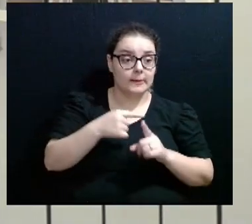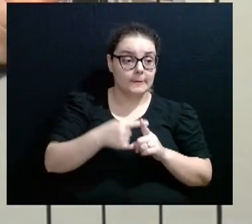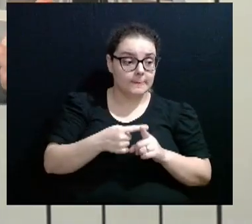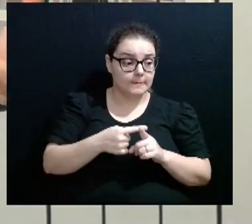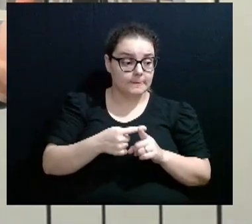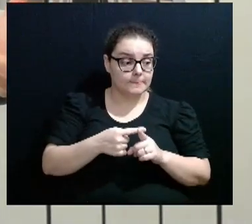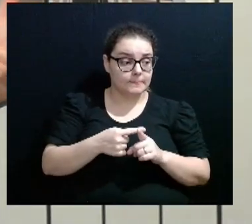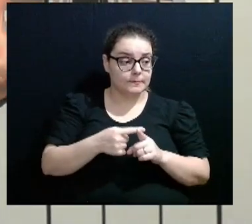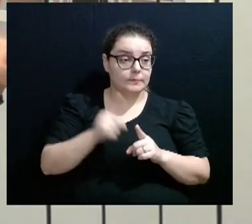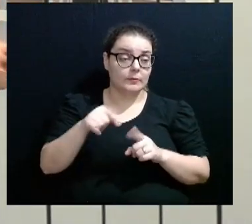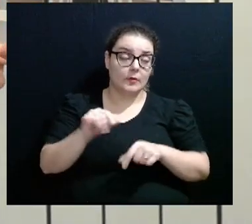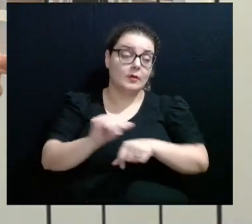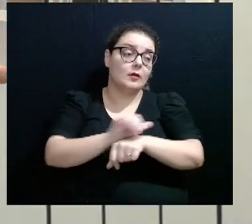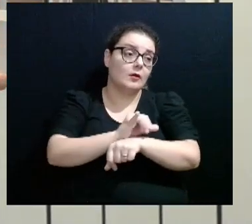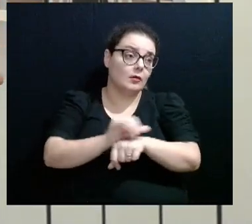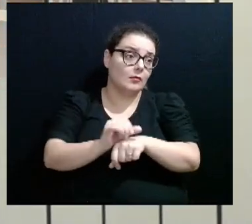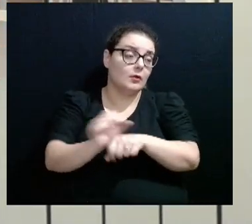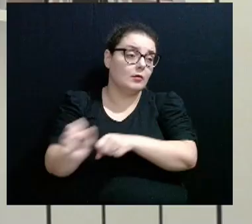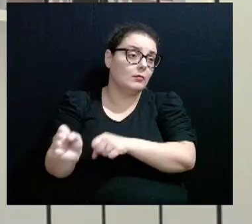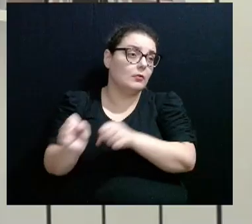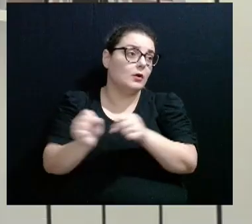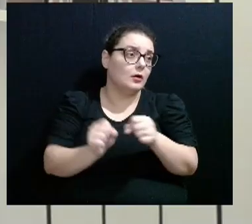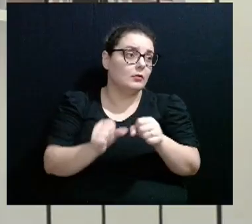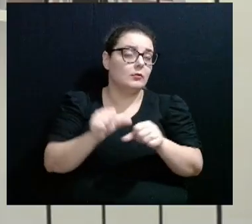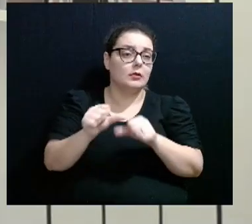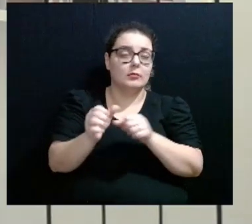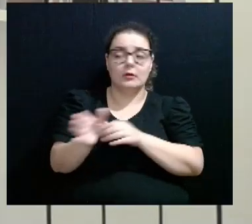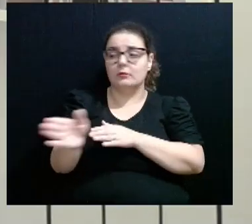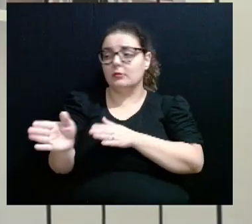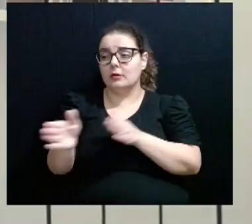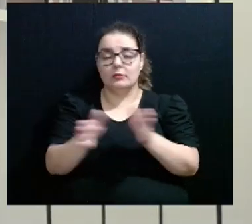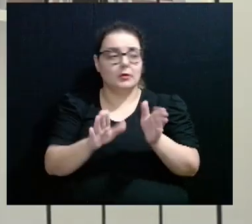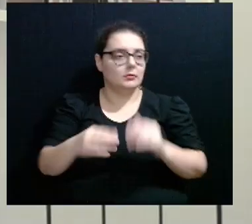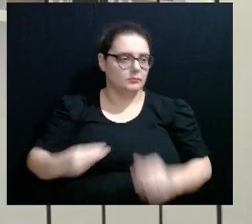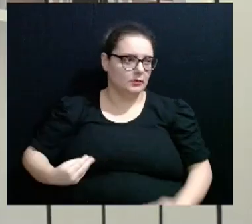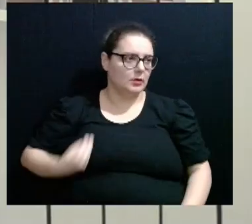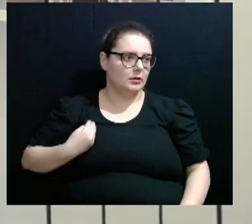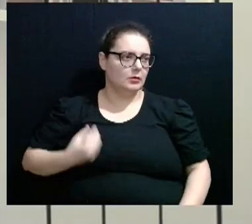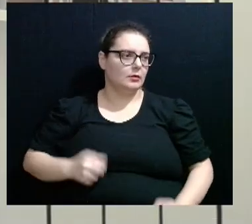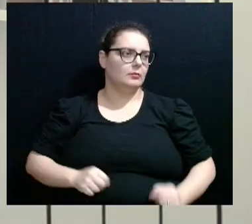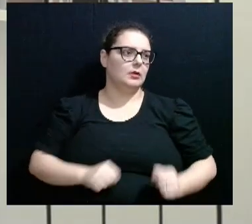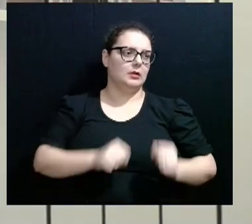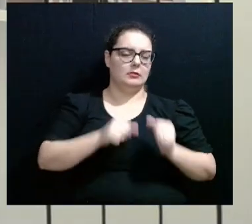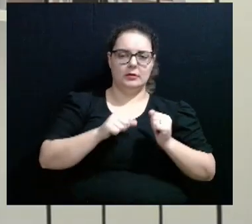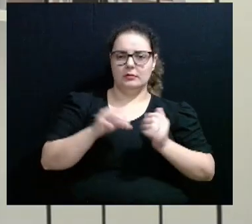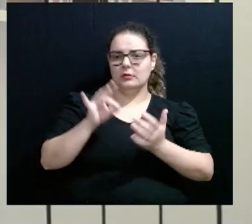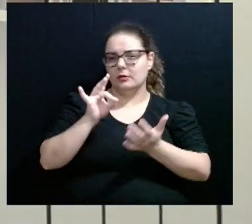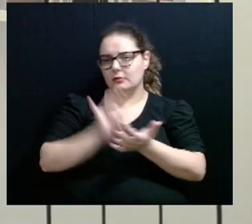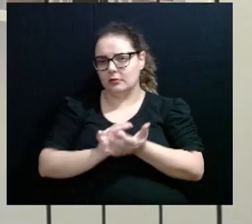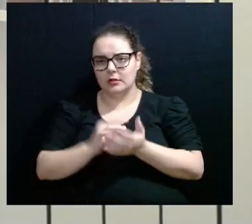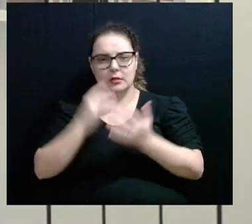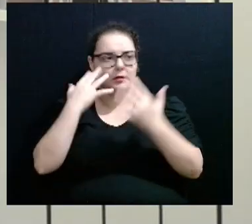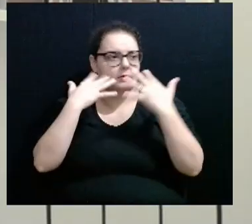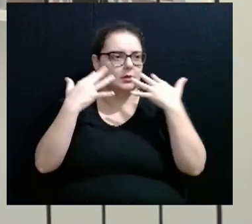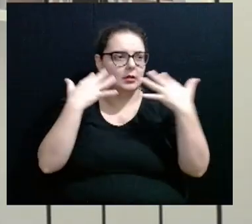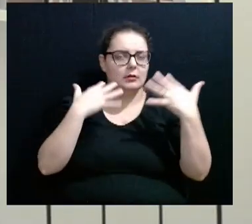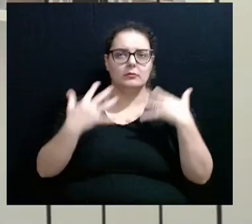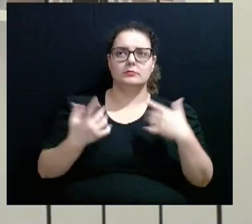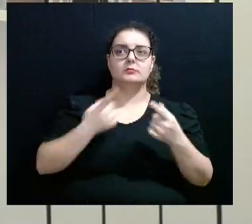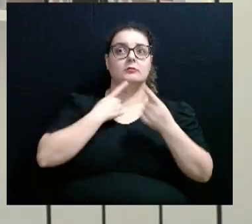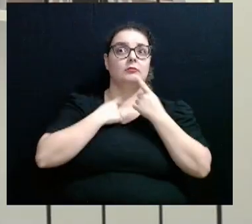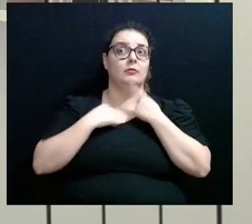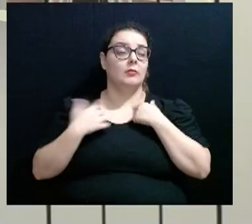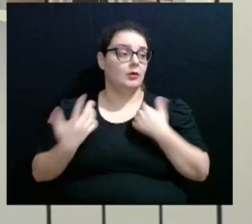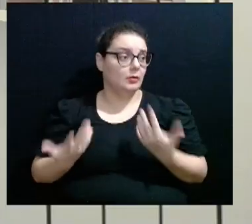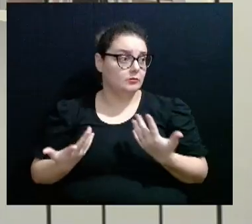ferramenta poderosa para mudar o rumo da vida, favorecer a realização dos desejos. Então, nós temos muitos livros